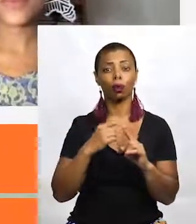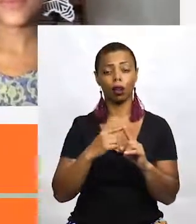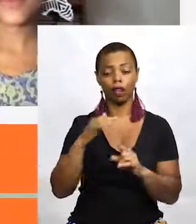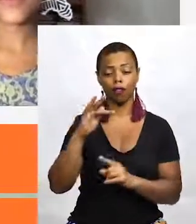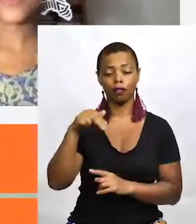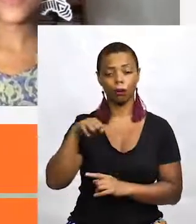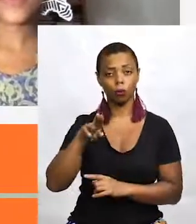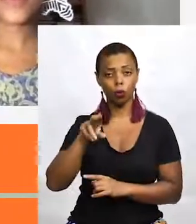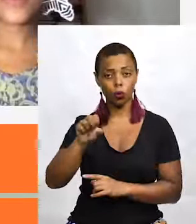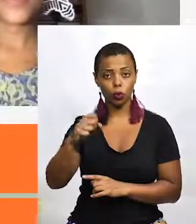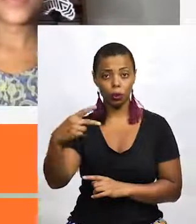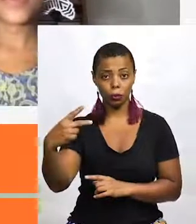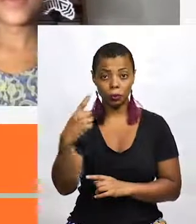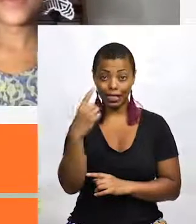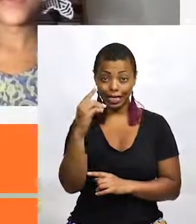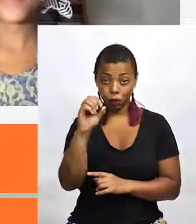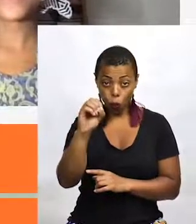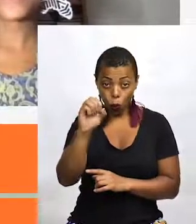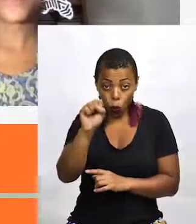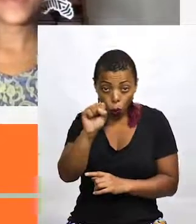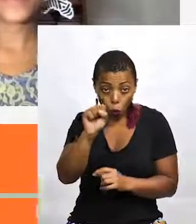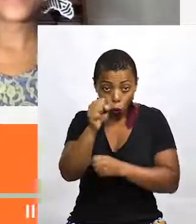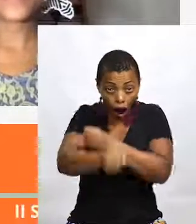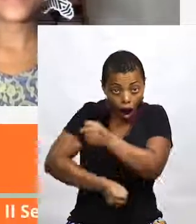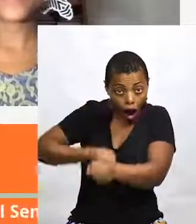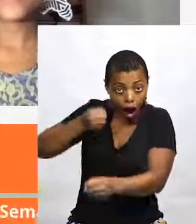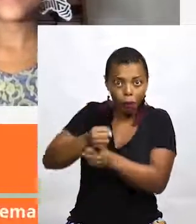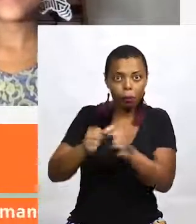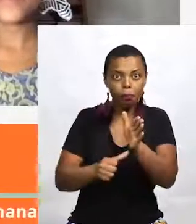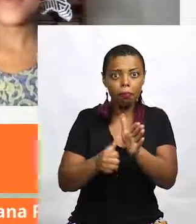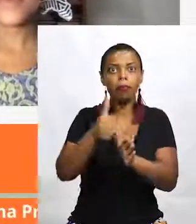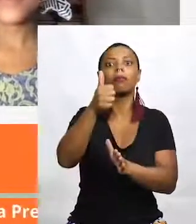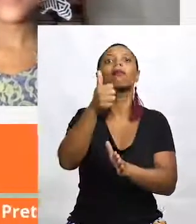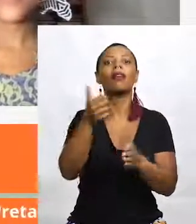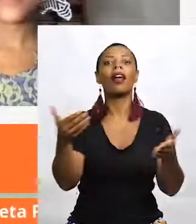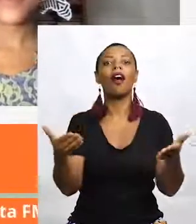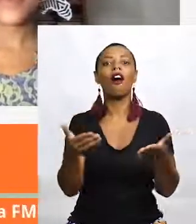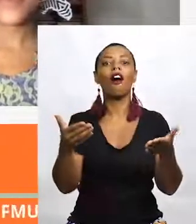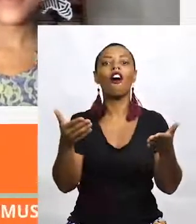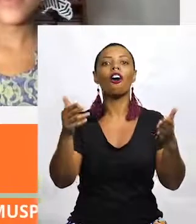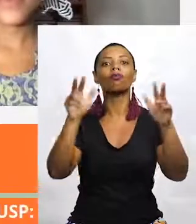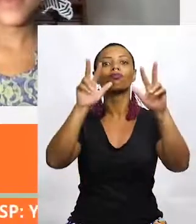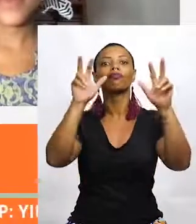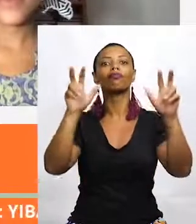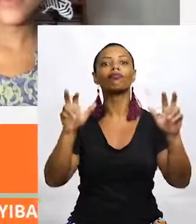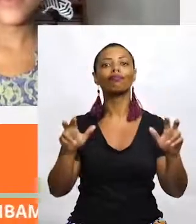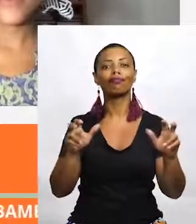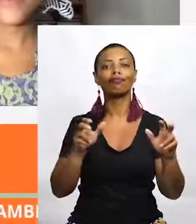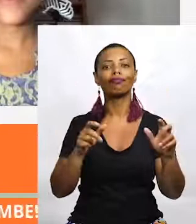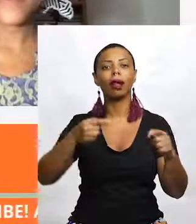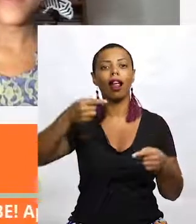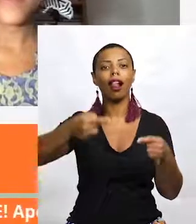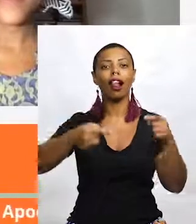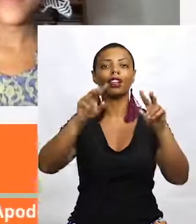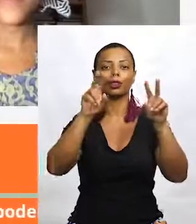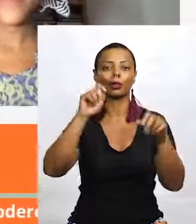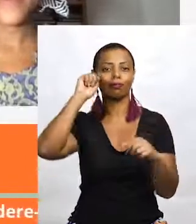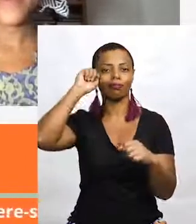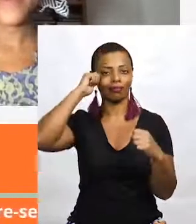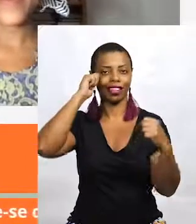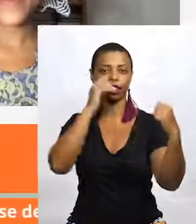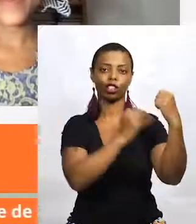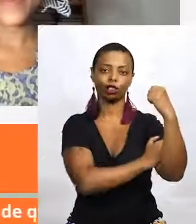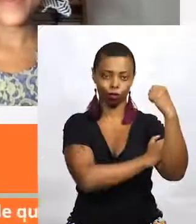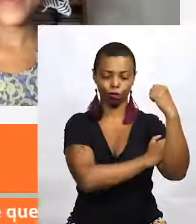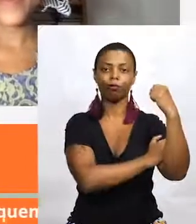108 anos da FMUSP de abordar temáticas relacionadas à negritude. Nós da organização estamos